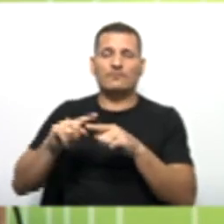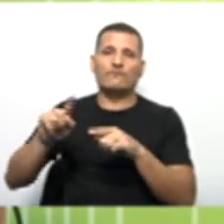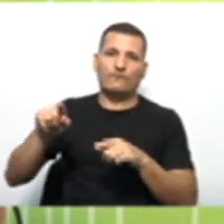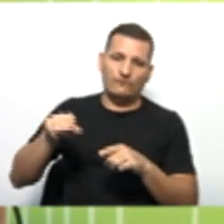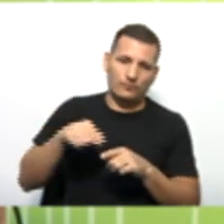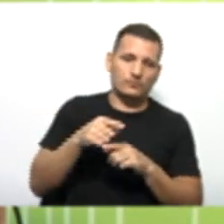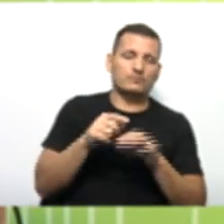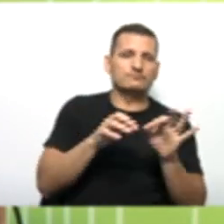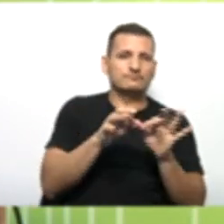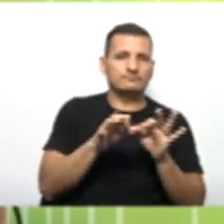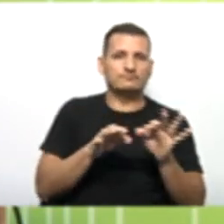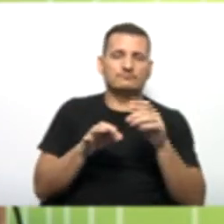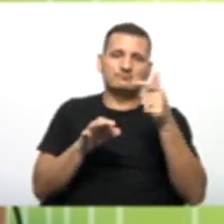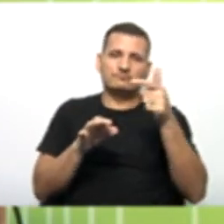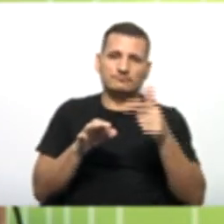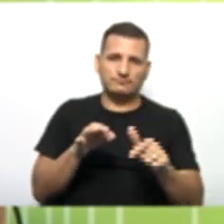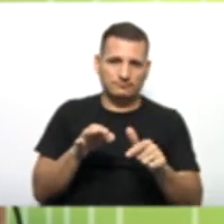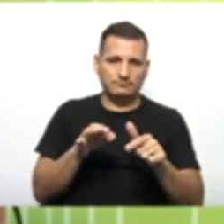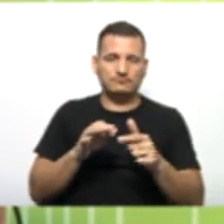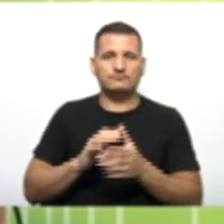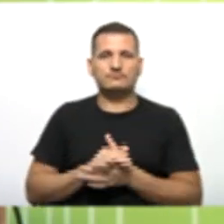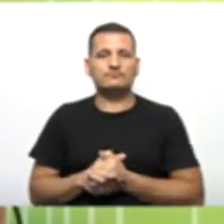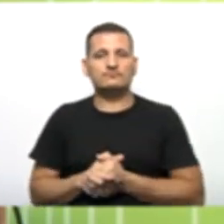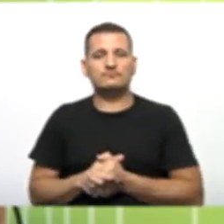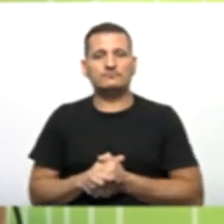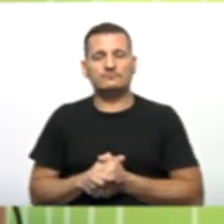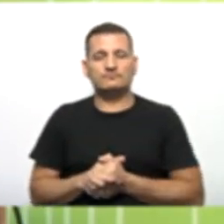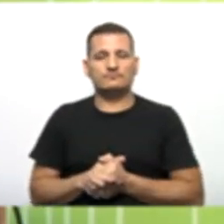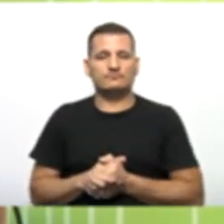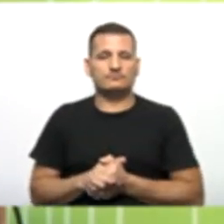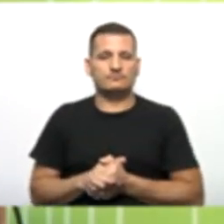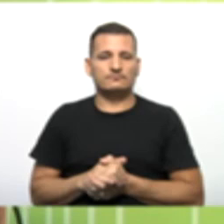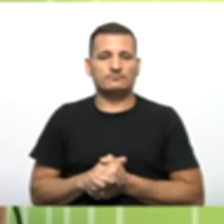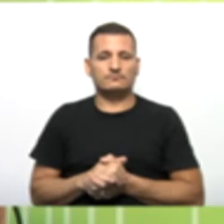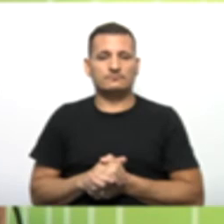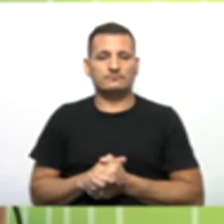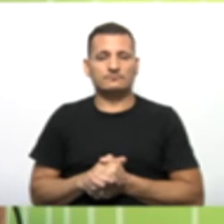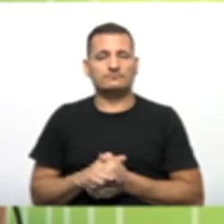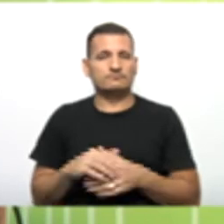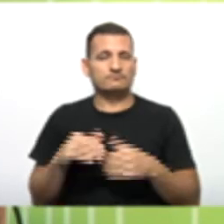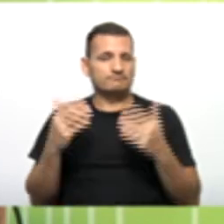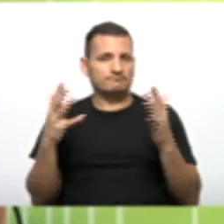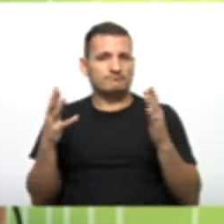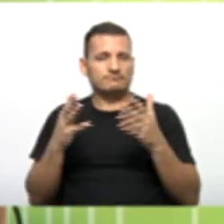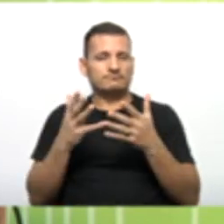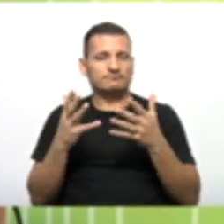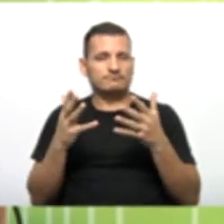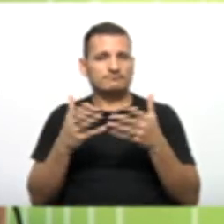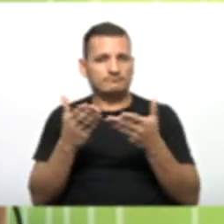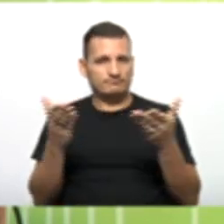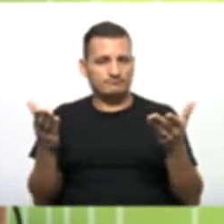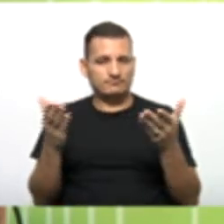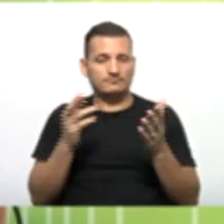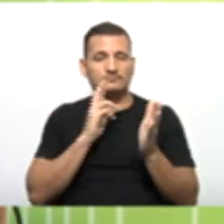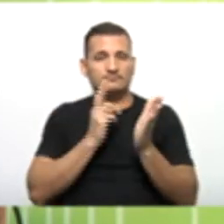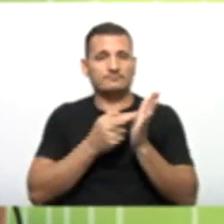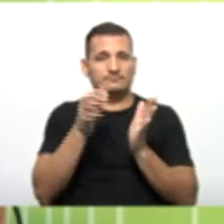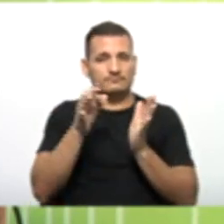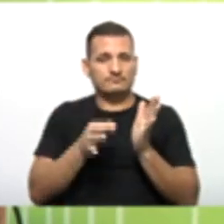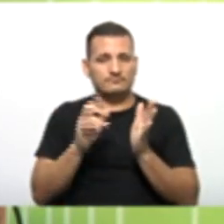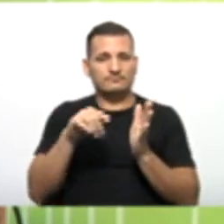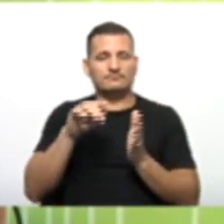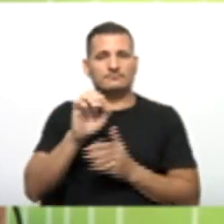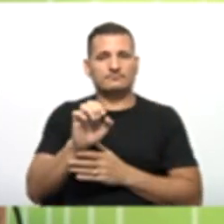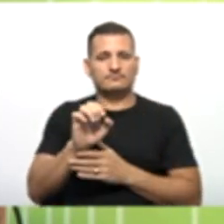replanejar, redesenhar aquela atividade novamente. Ok? Então, mais uma vez, parabéns para todo mundo. A resposta correta é a letra